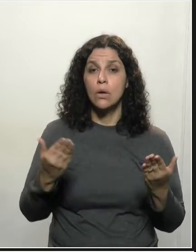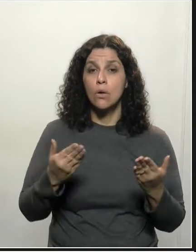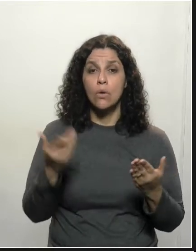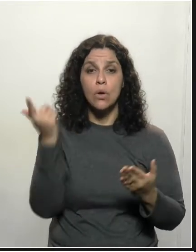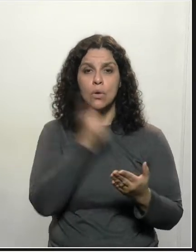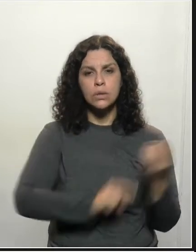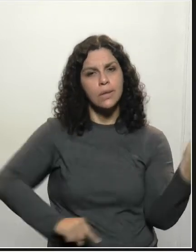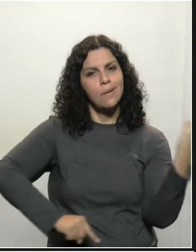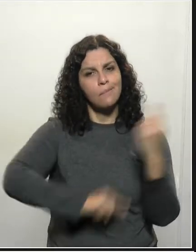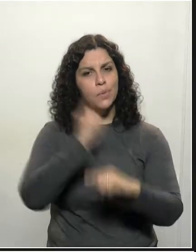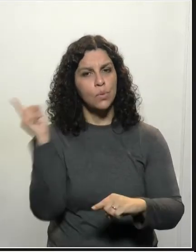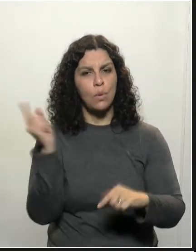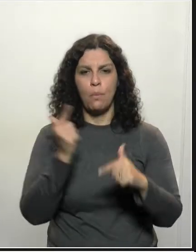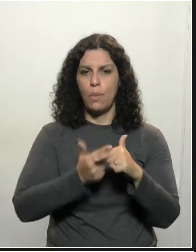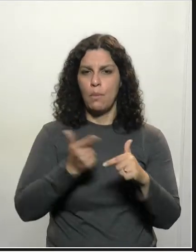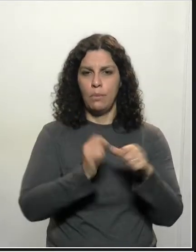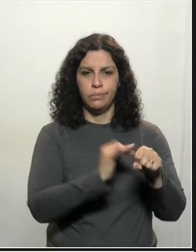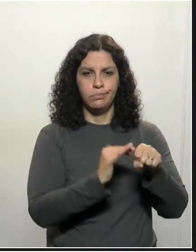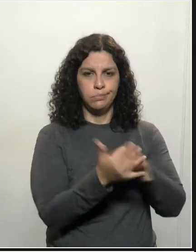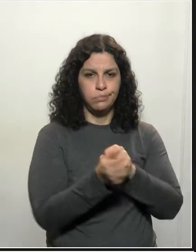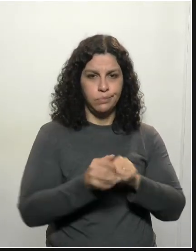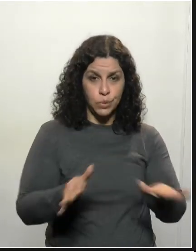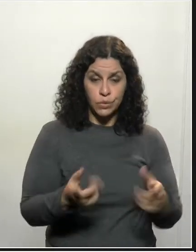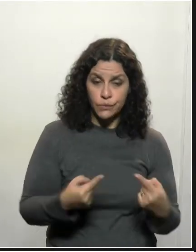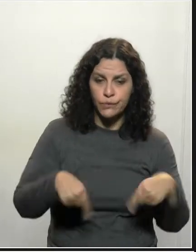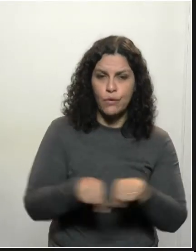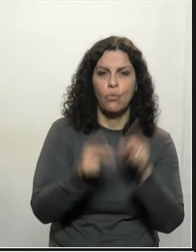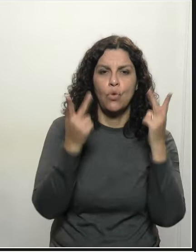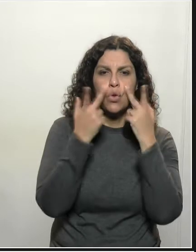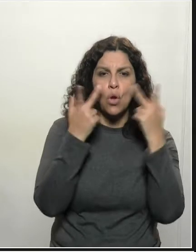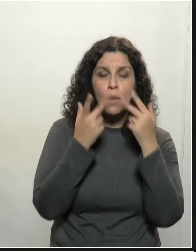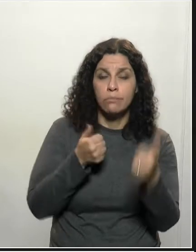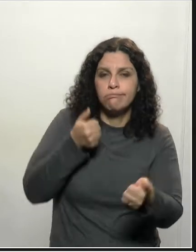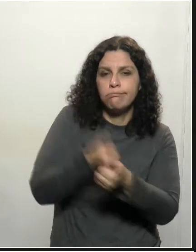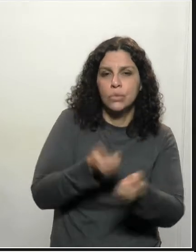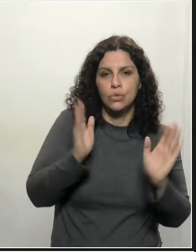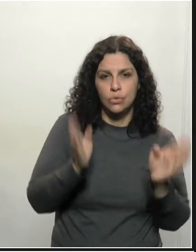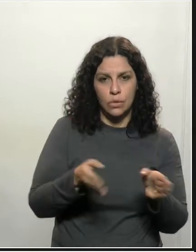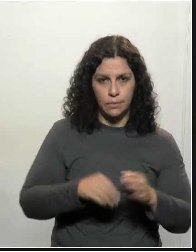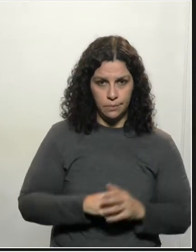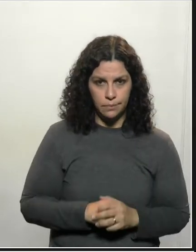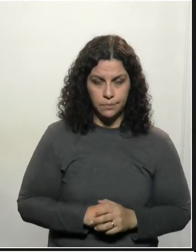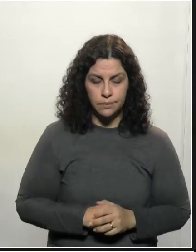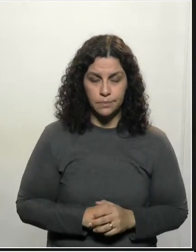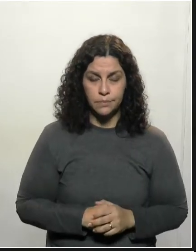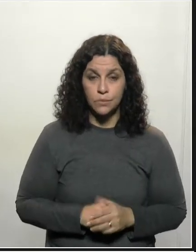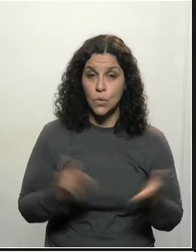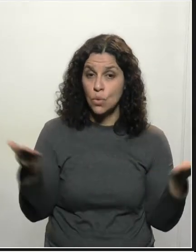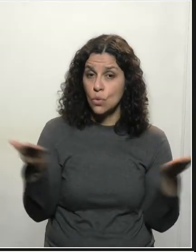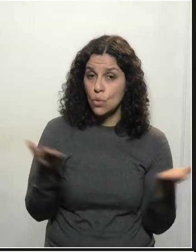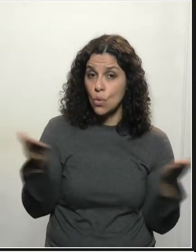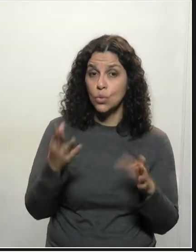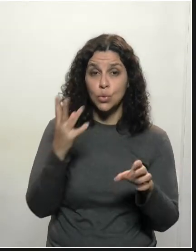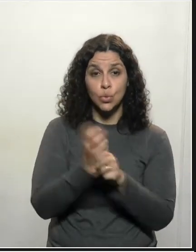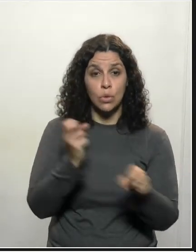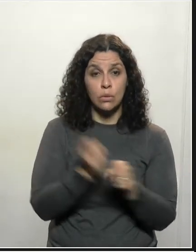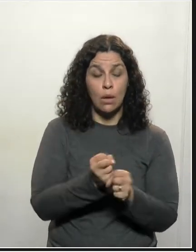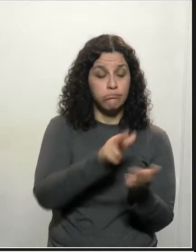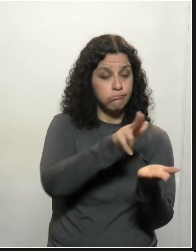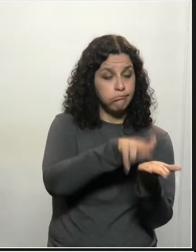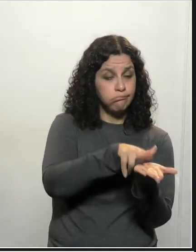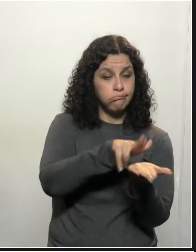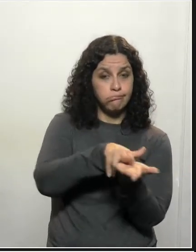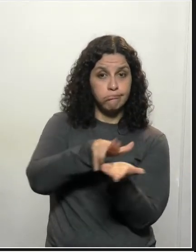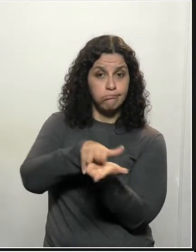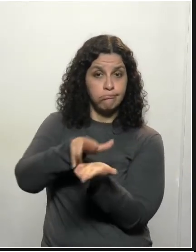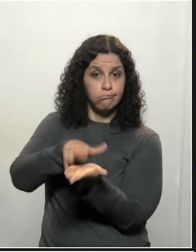enfrentar essa pandemia e tudo voltar à normalidade o quanto antes. Hoje são mais leitos instalados